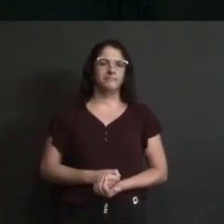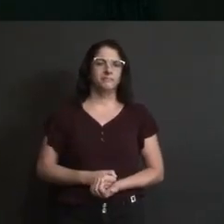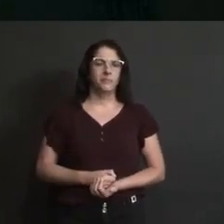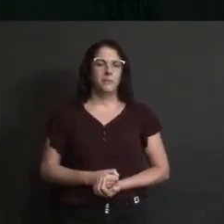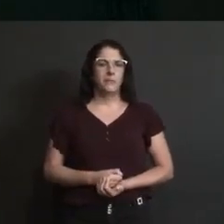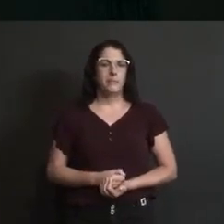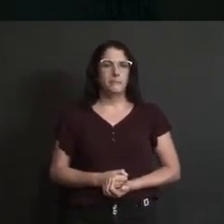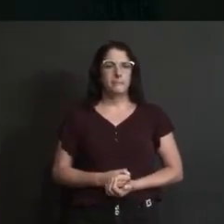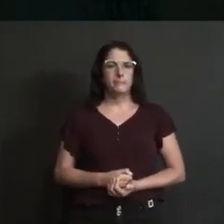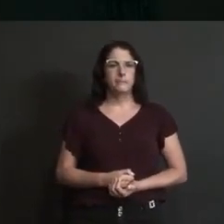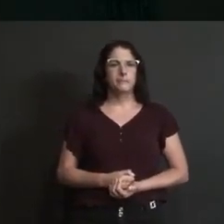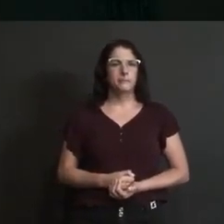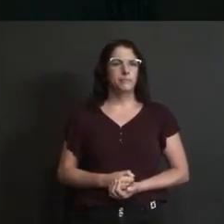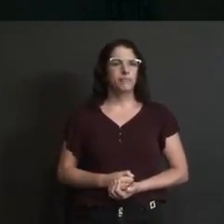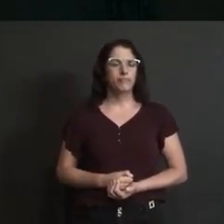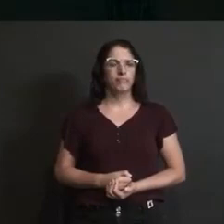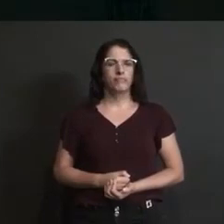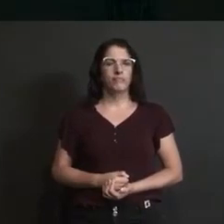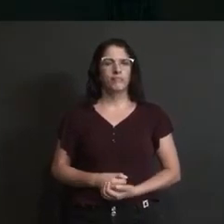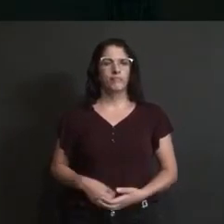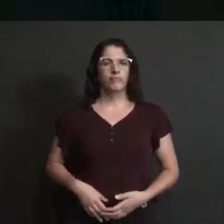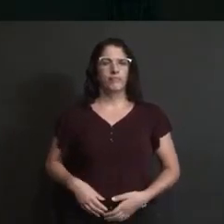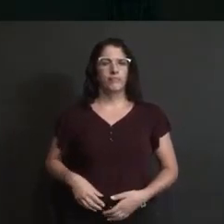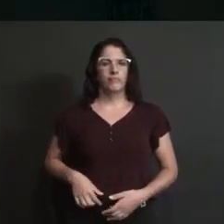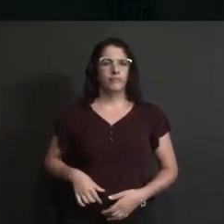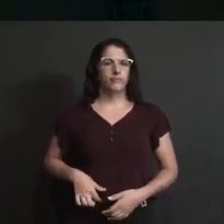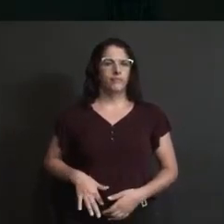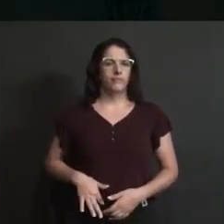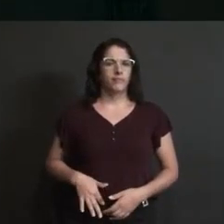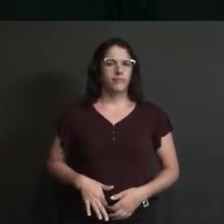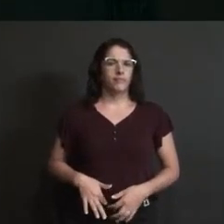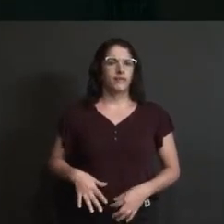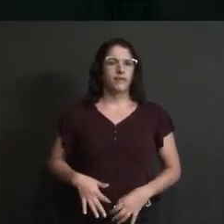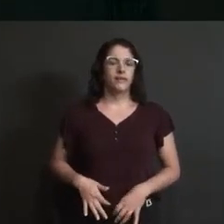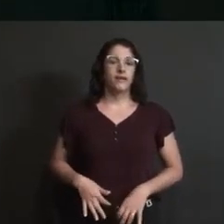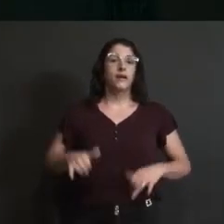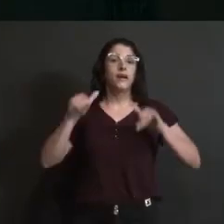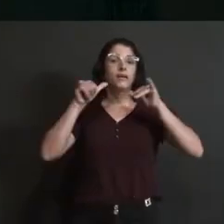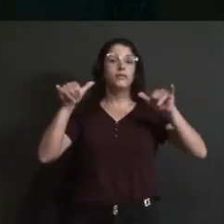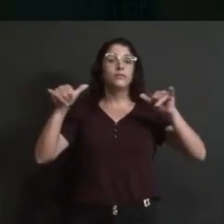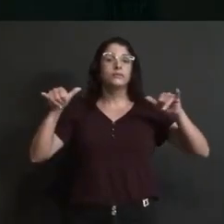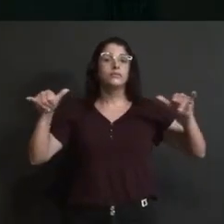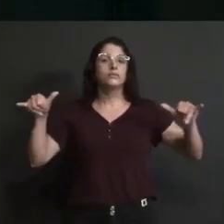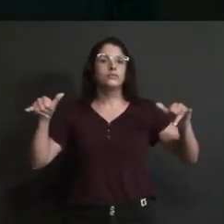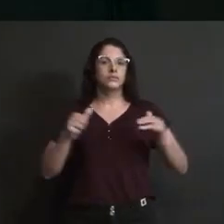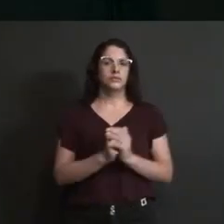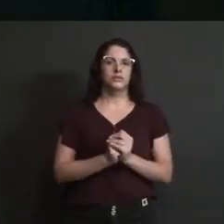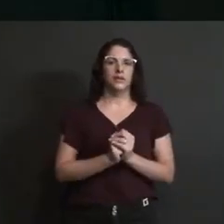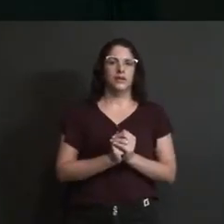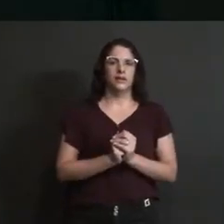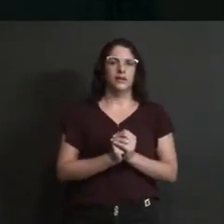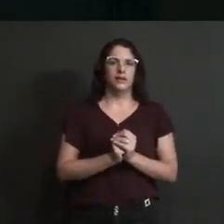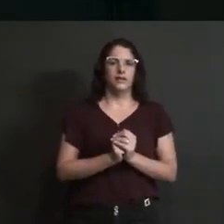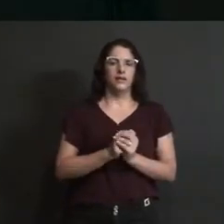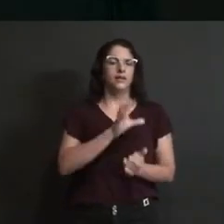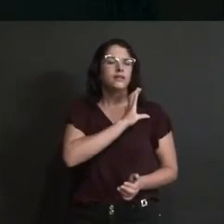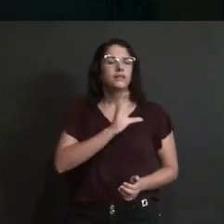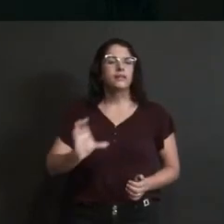Levar esse Deus, a obra de Cristo a tantos lugares onde nós passamos,